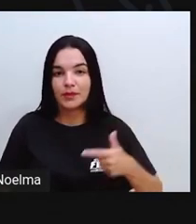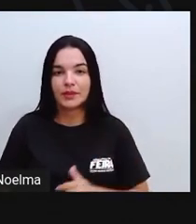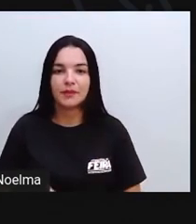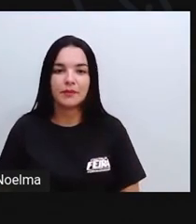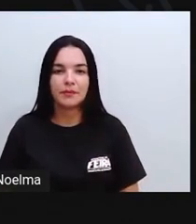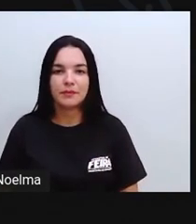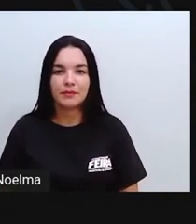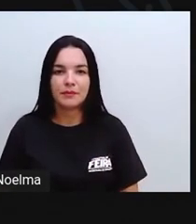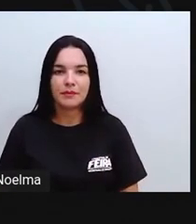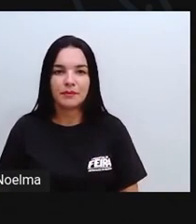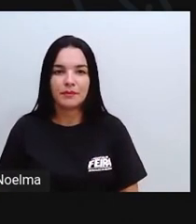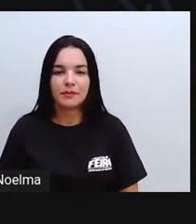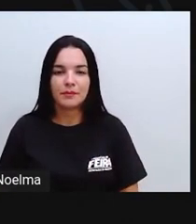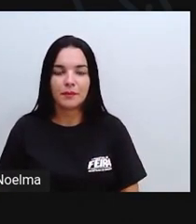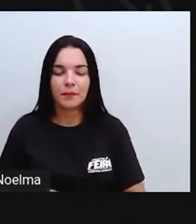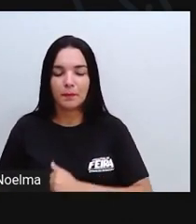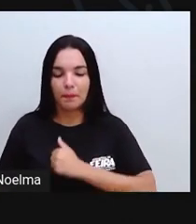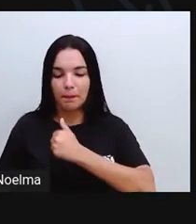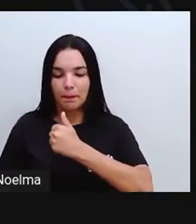12,